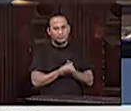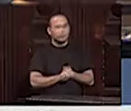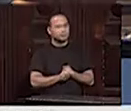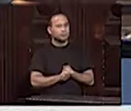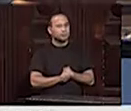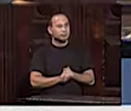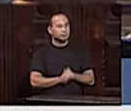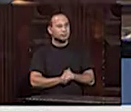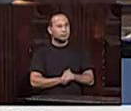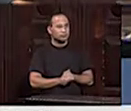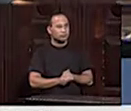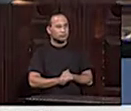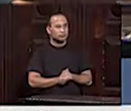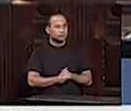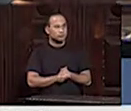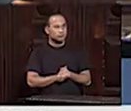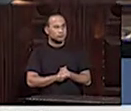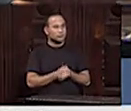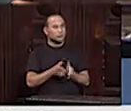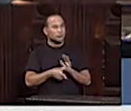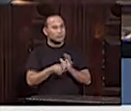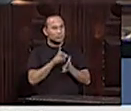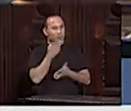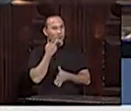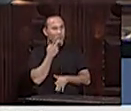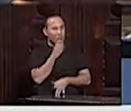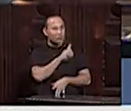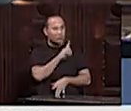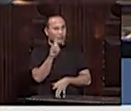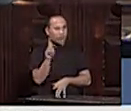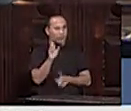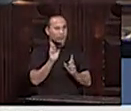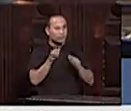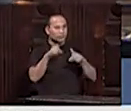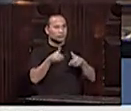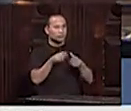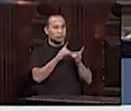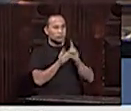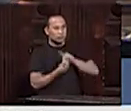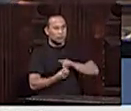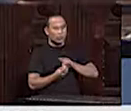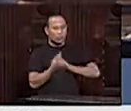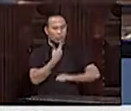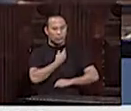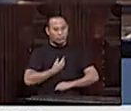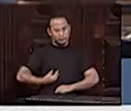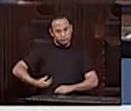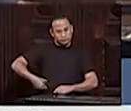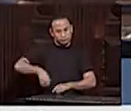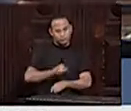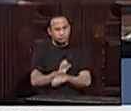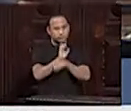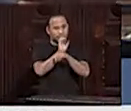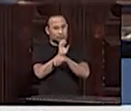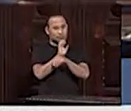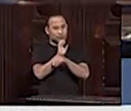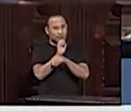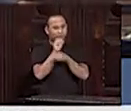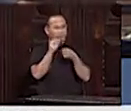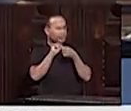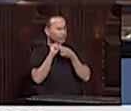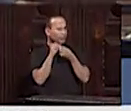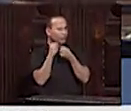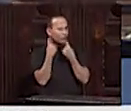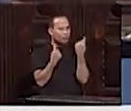coro com os que aqui falaram, que não é o fato de ser oposição ao governo do Estado que leve qualquer um de